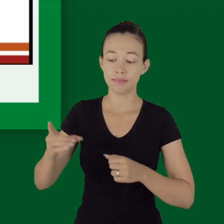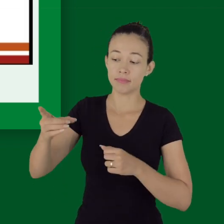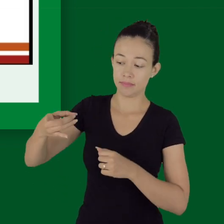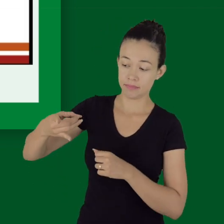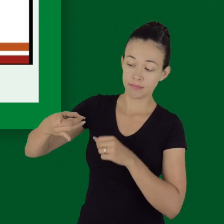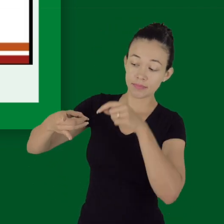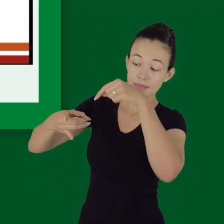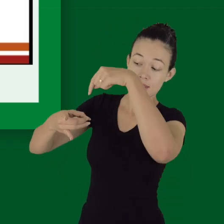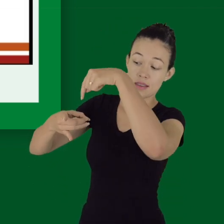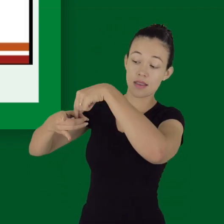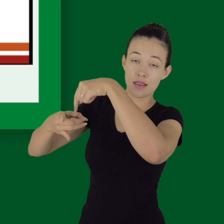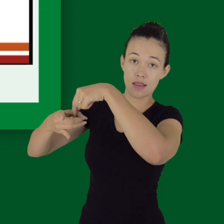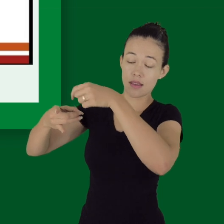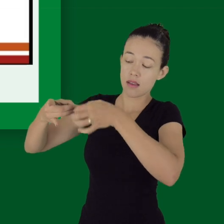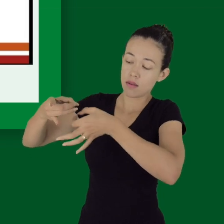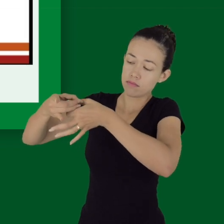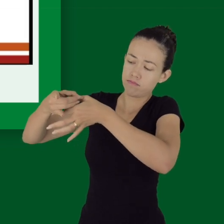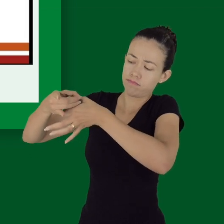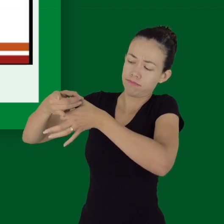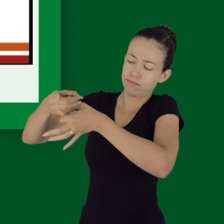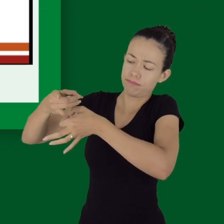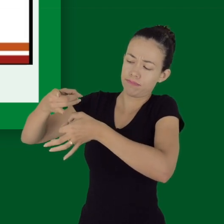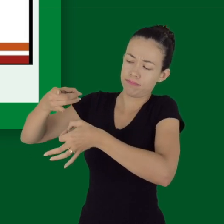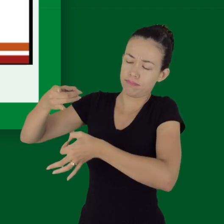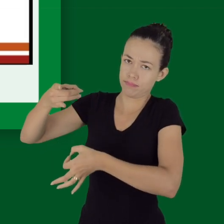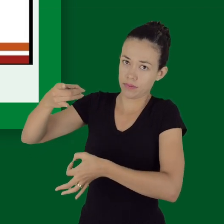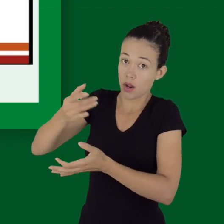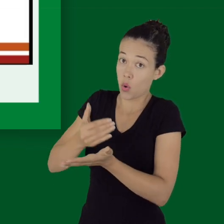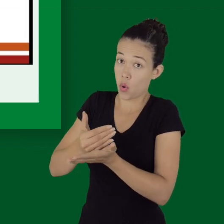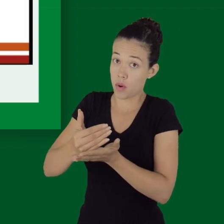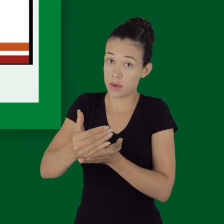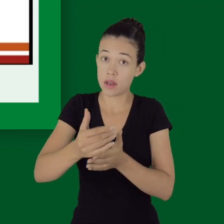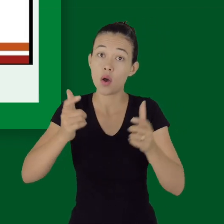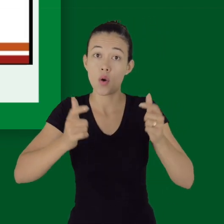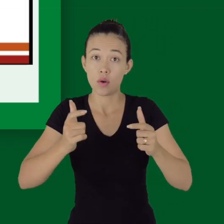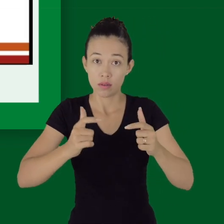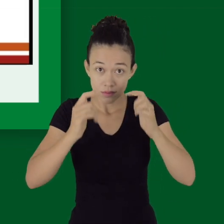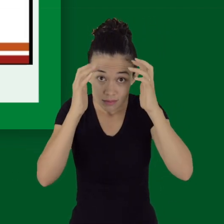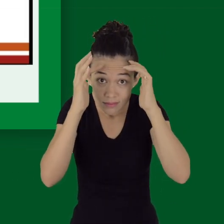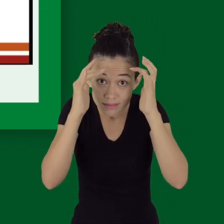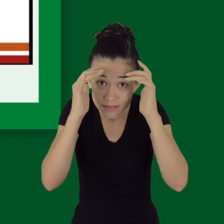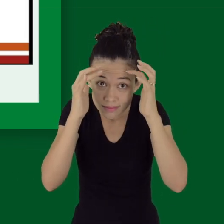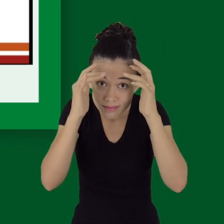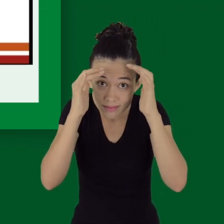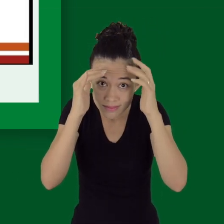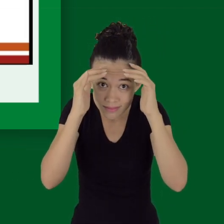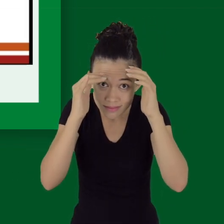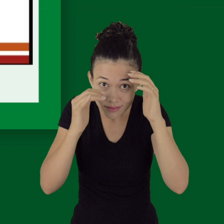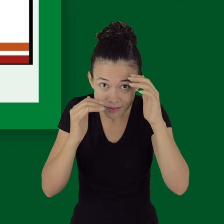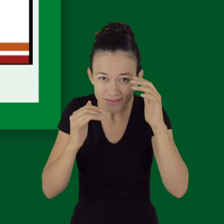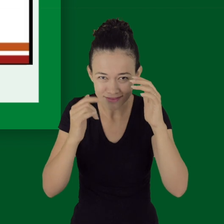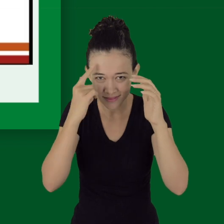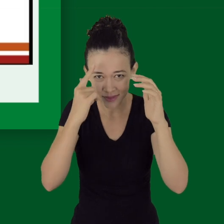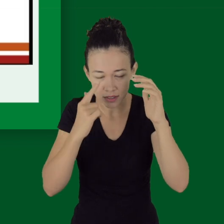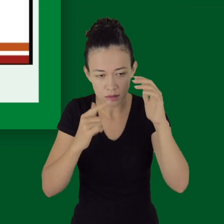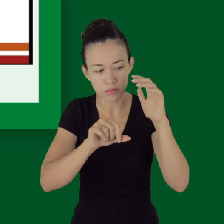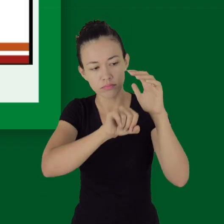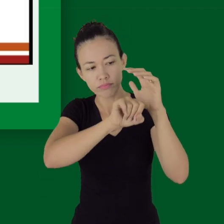se modifica naquela estrutura que passa ali ao redor do forame magno, que é o tronco cerebral, e